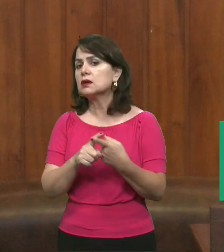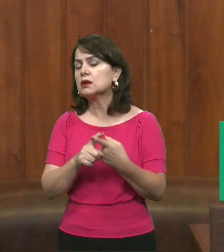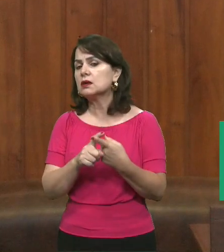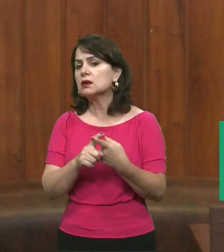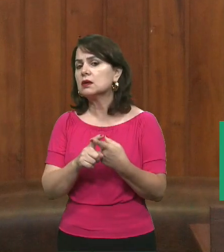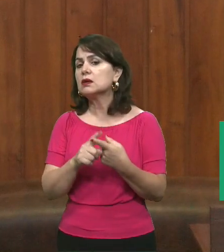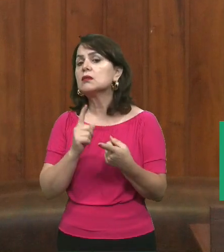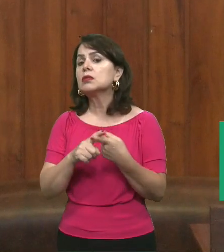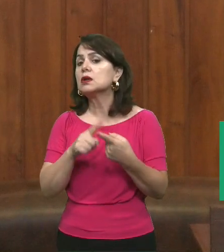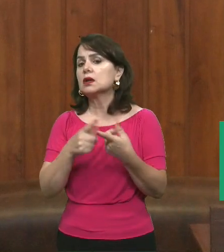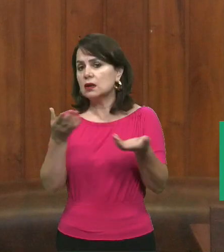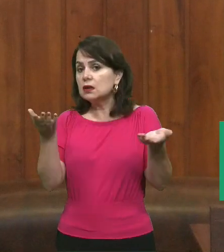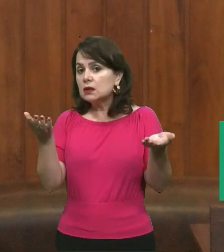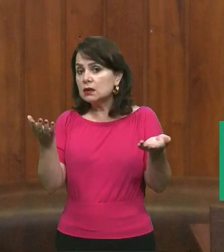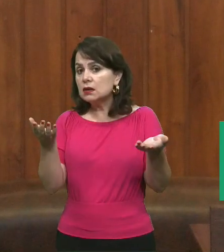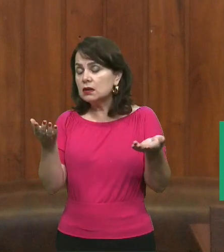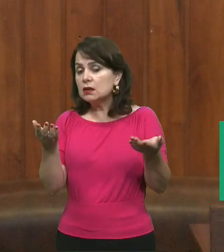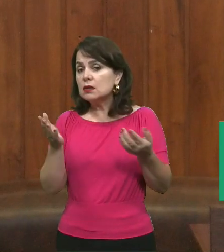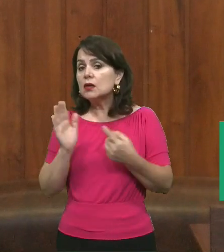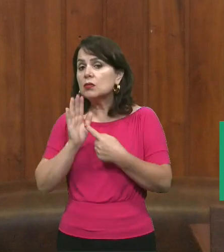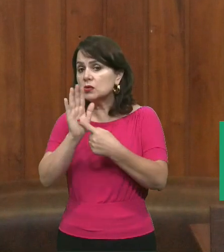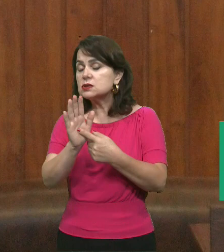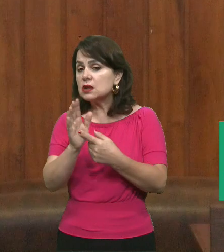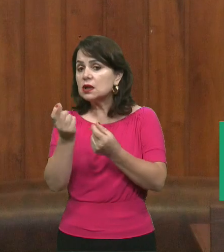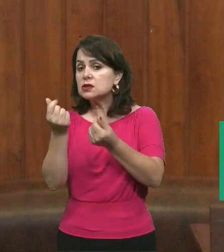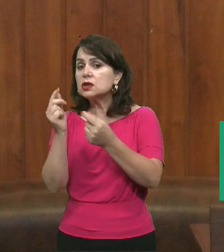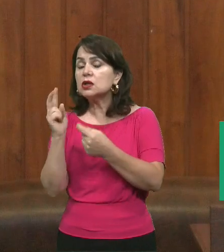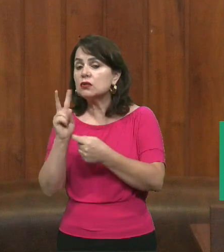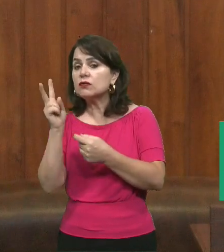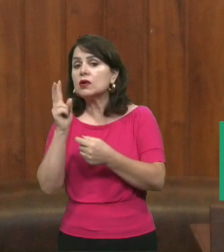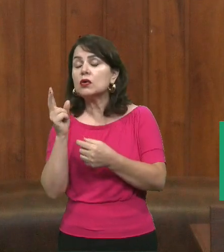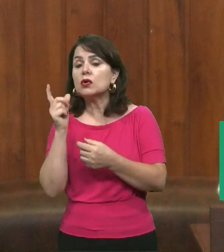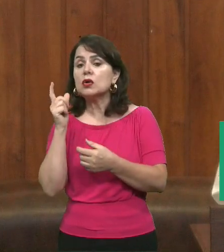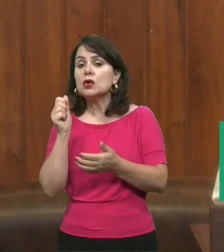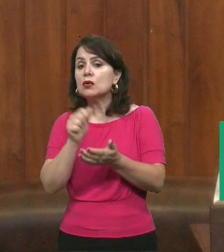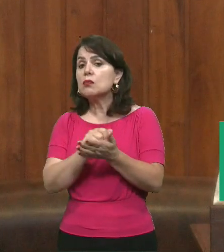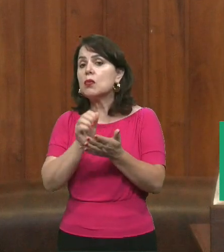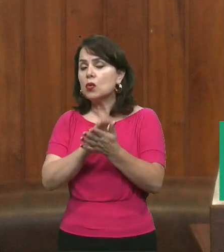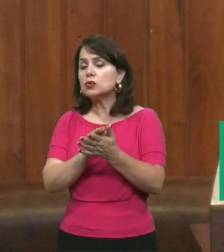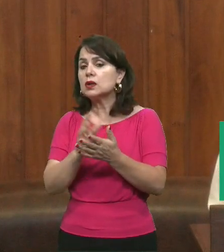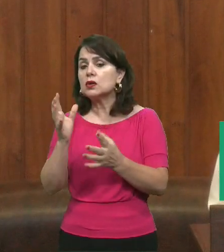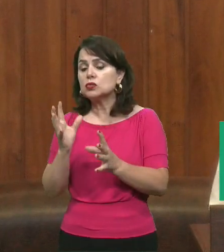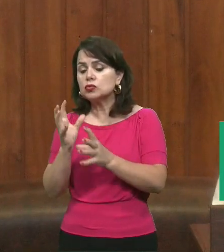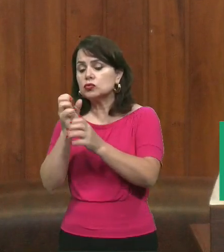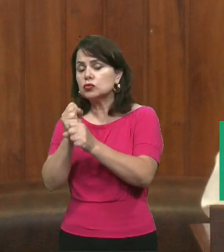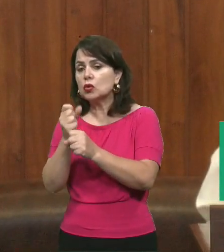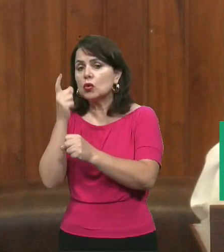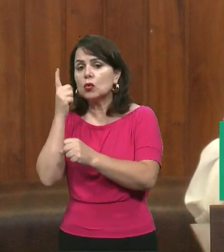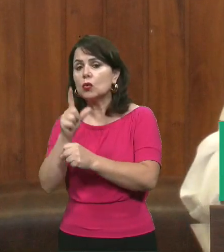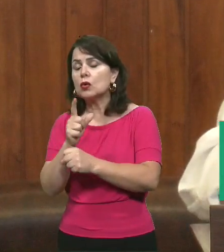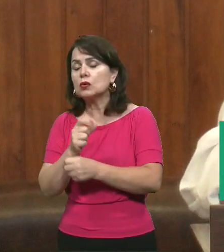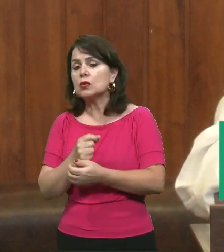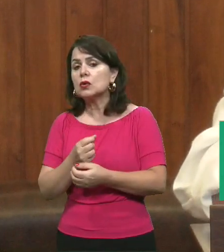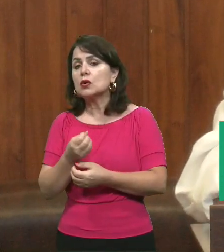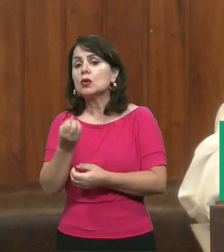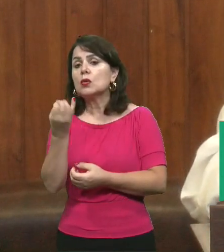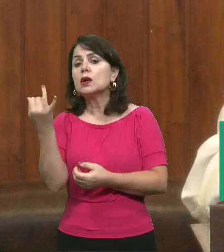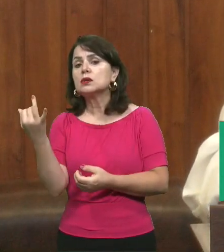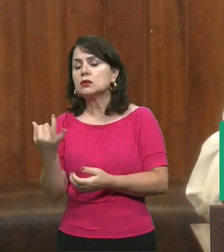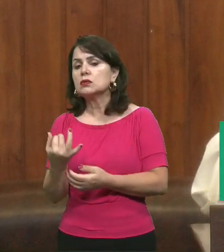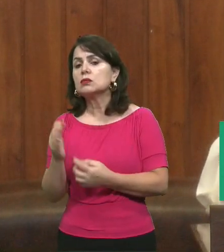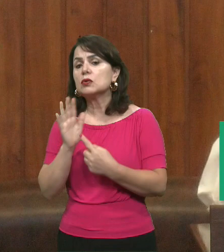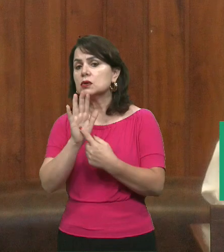arrecadados? Por que será? Deve ter coisa aí, né? A Matra teve que entrar na justiça. Rogerinho, vereador dessa